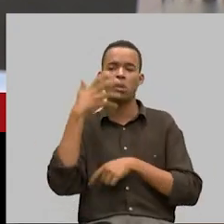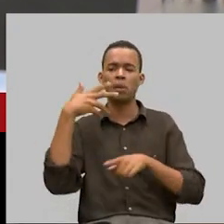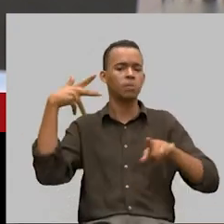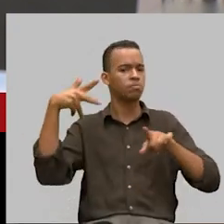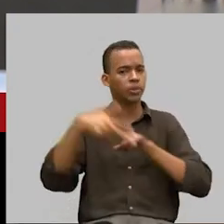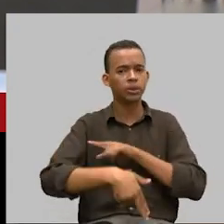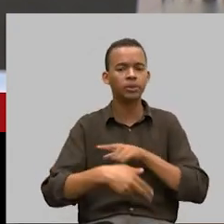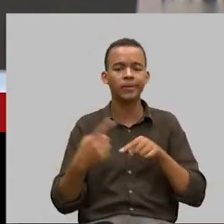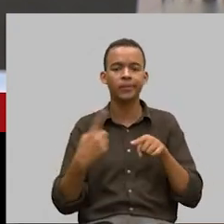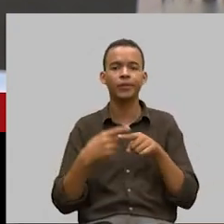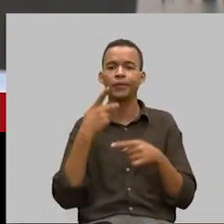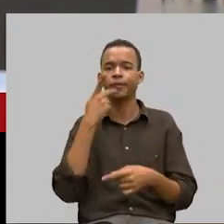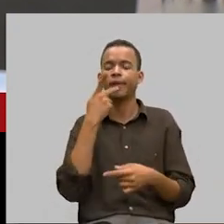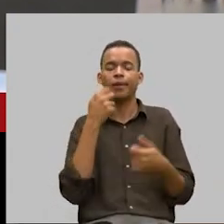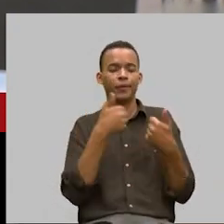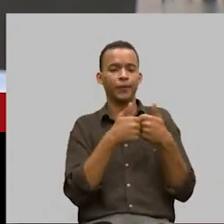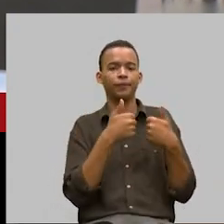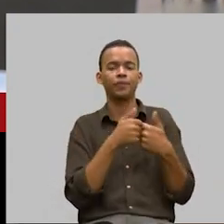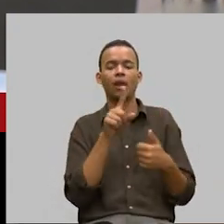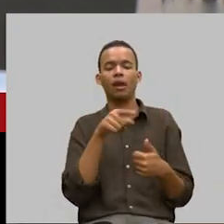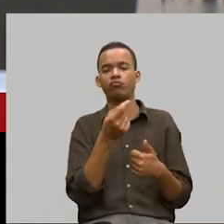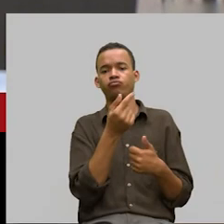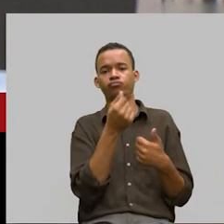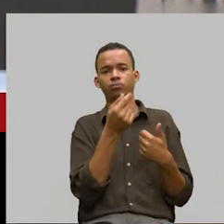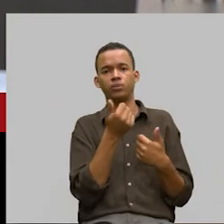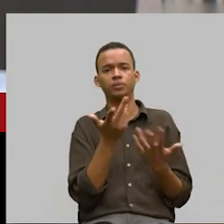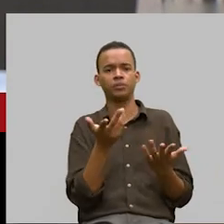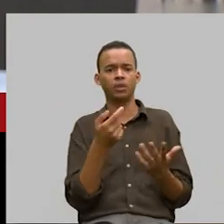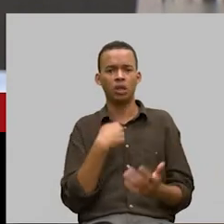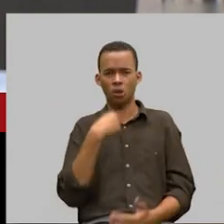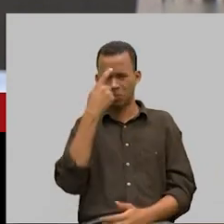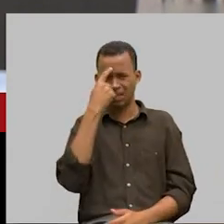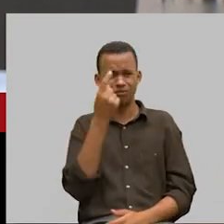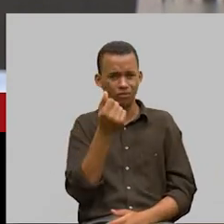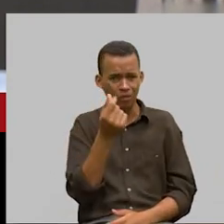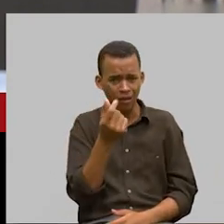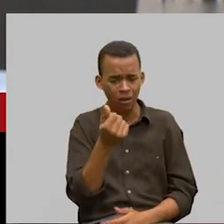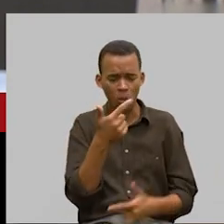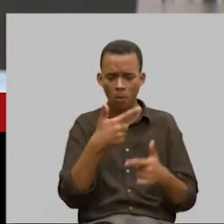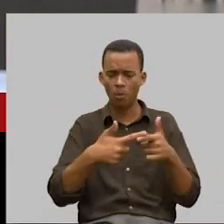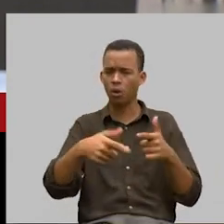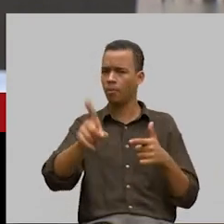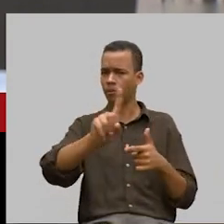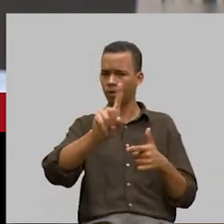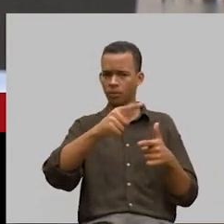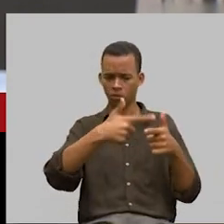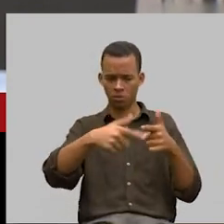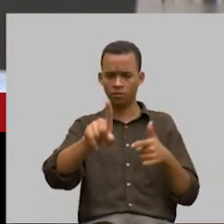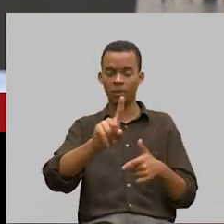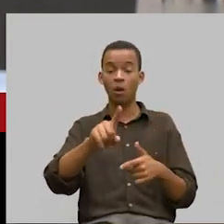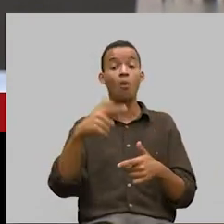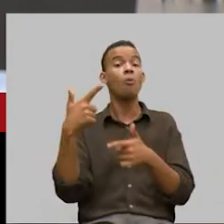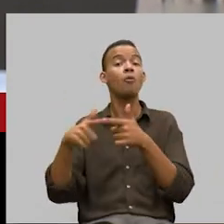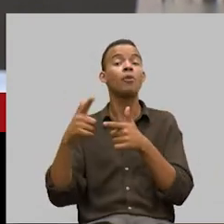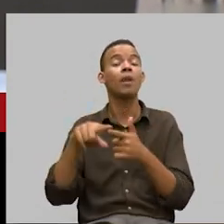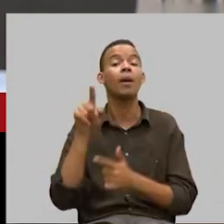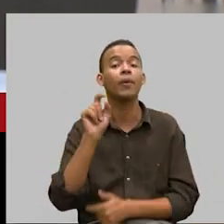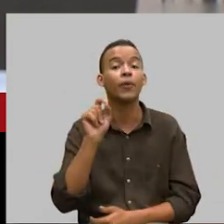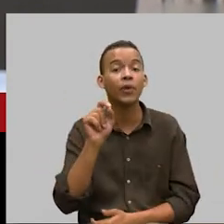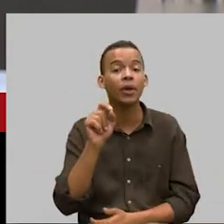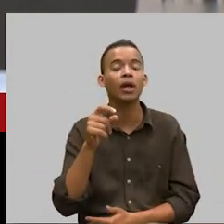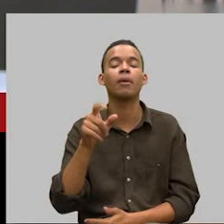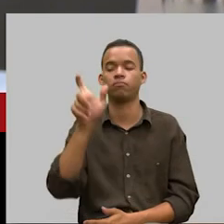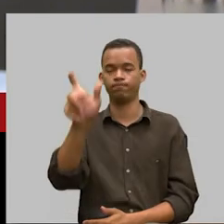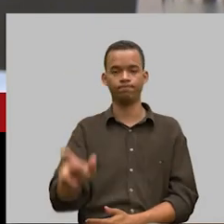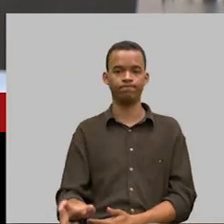custos né então eu sempre falo assim dinheiro não é problema o problema é quem decide para onde o dinheiro vai